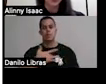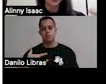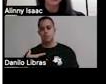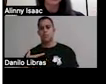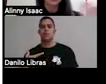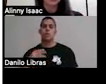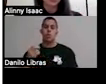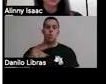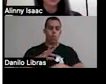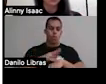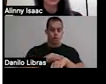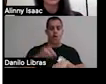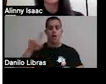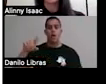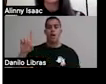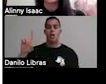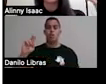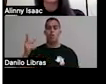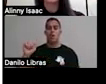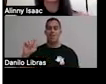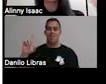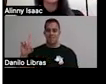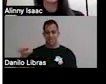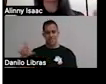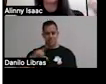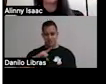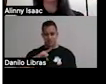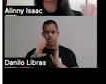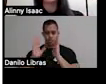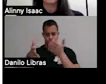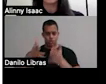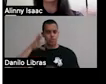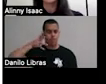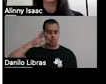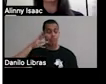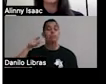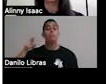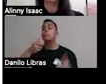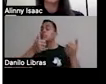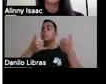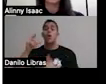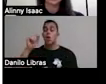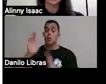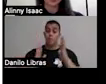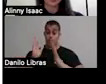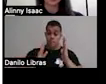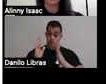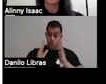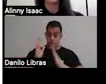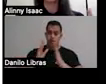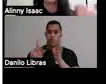DORAD. Então, nesse conceito do DORAD, é colocado que alterações nutricionais durante períodos críticos